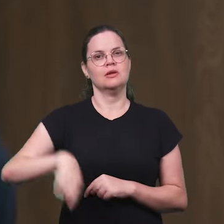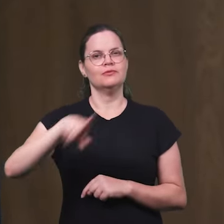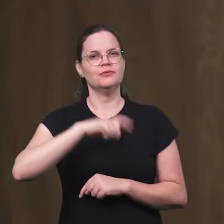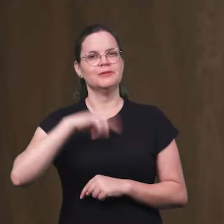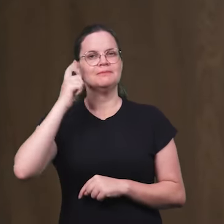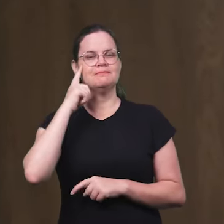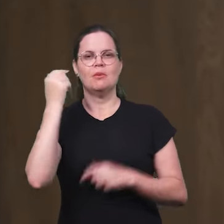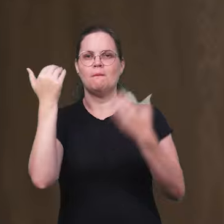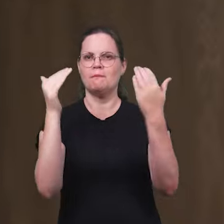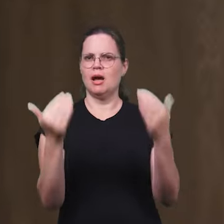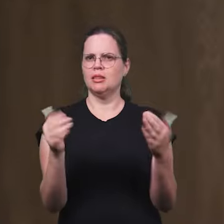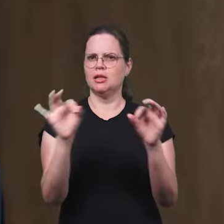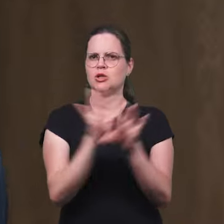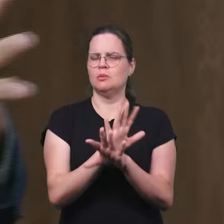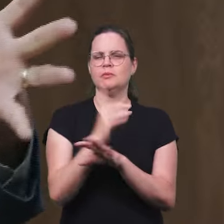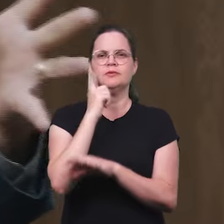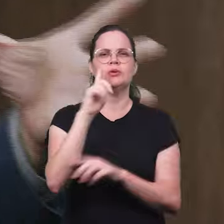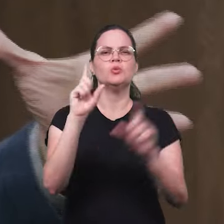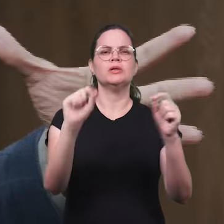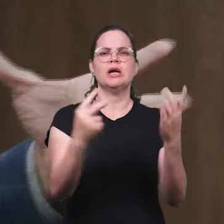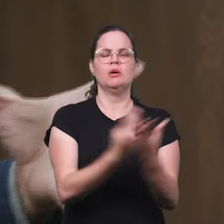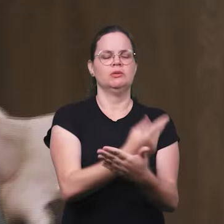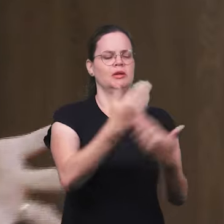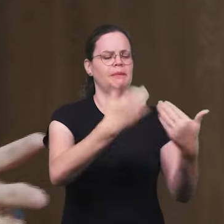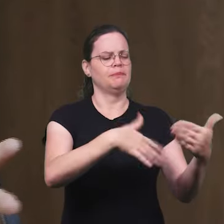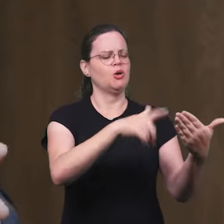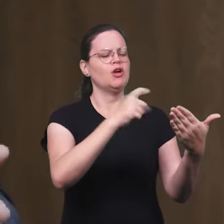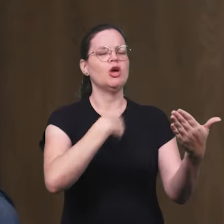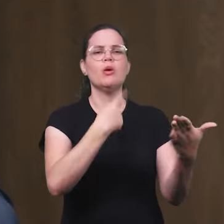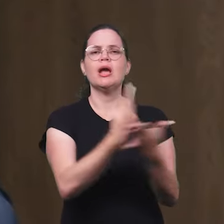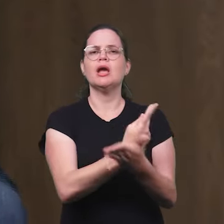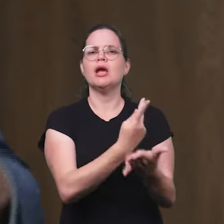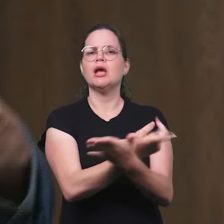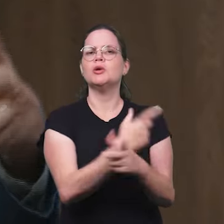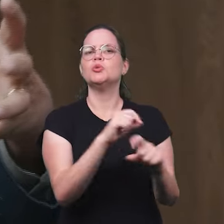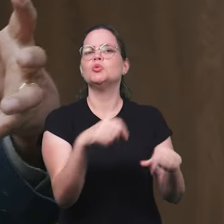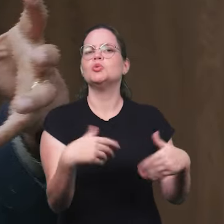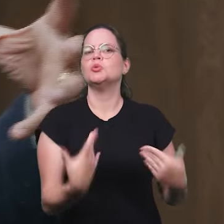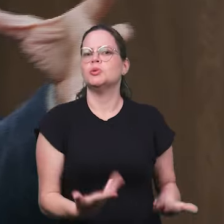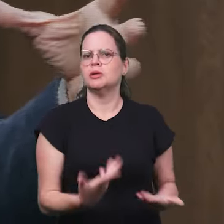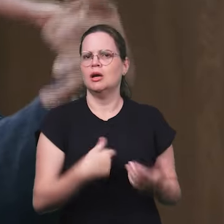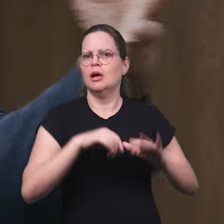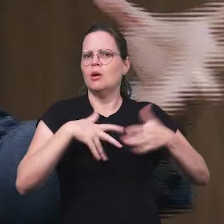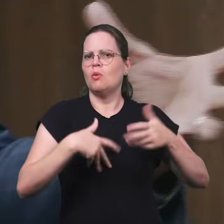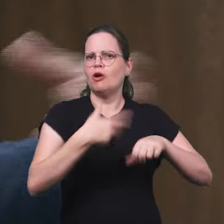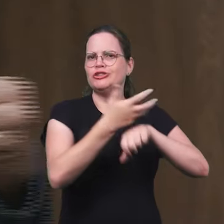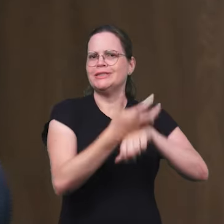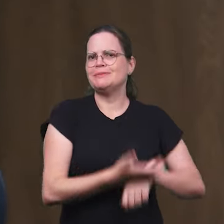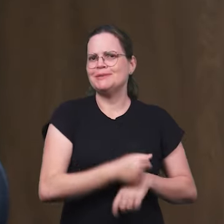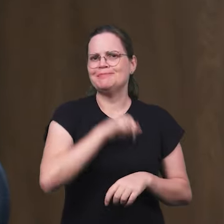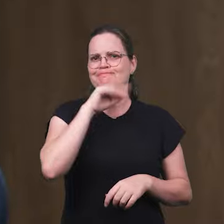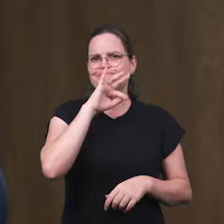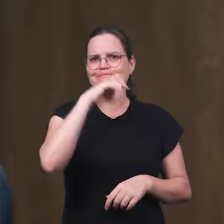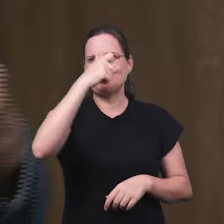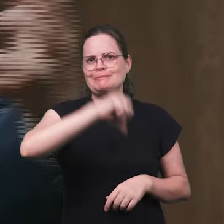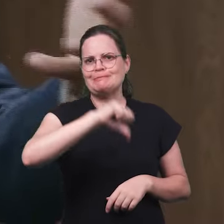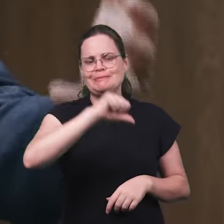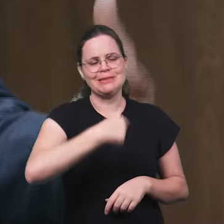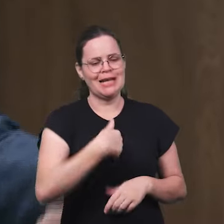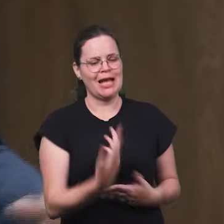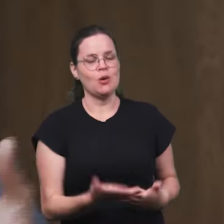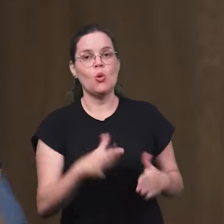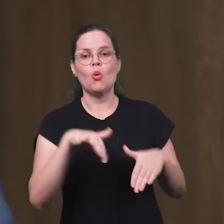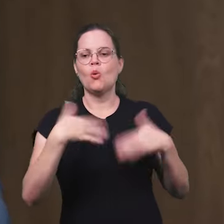que aconteceu? Quais foram as matérias que eu não fui bem? Quais as matérias que eu fui melhor? Será que